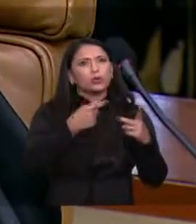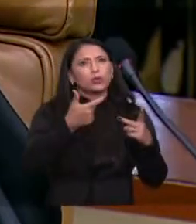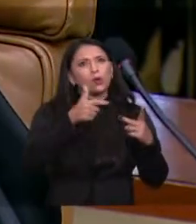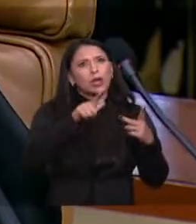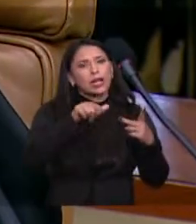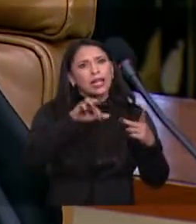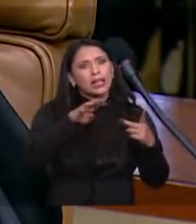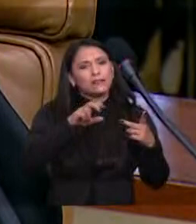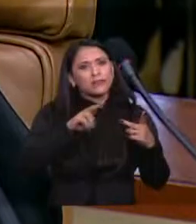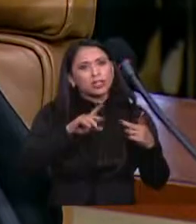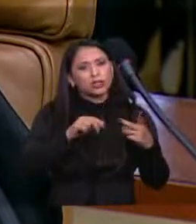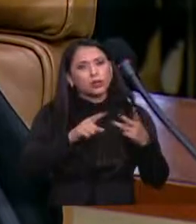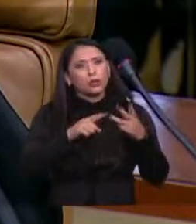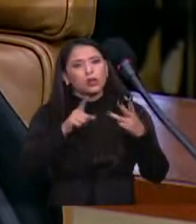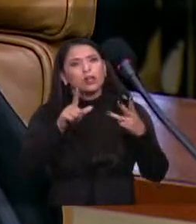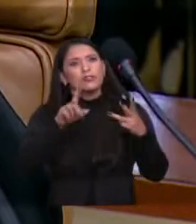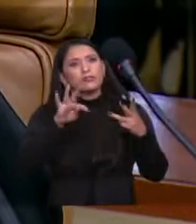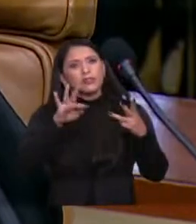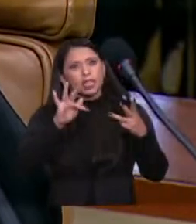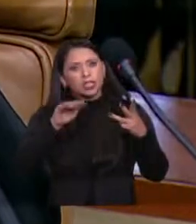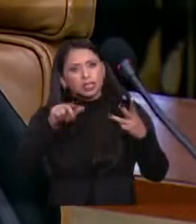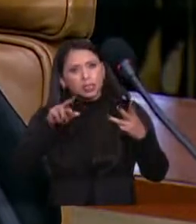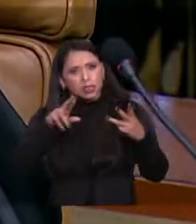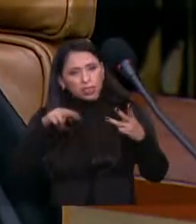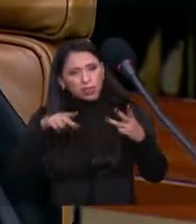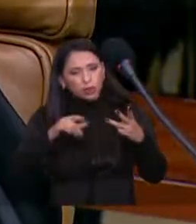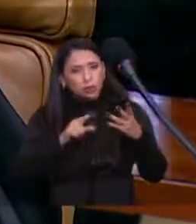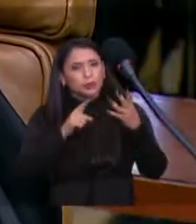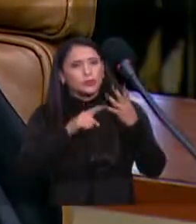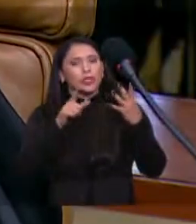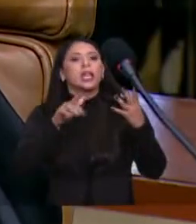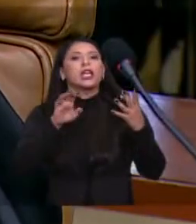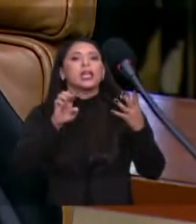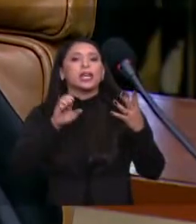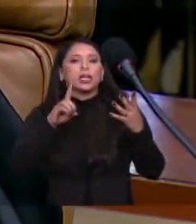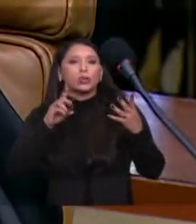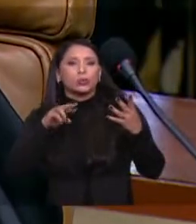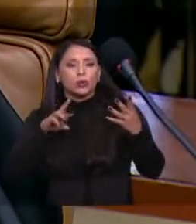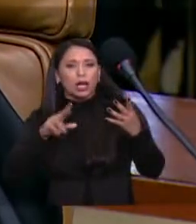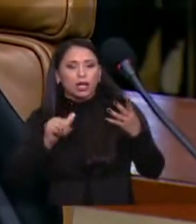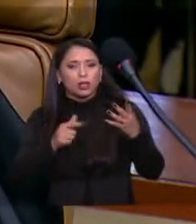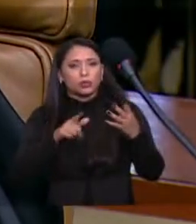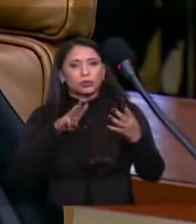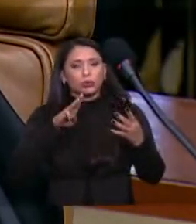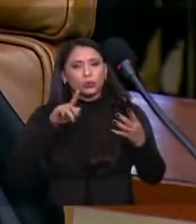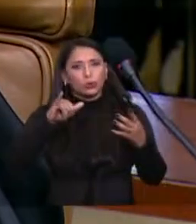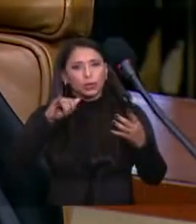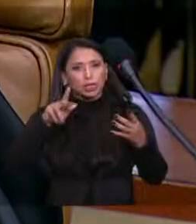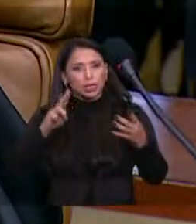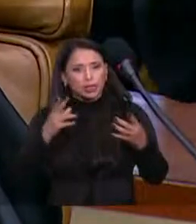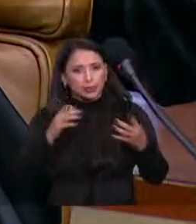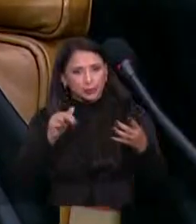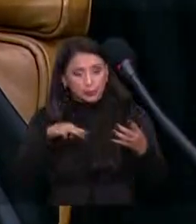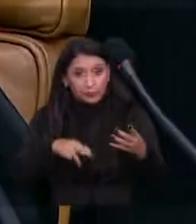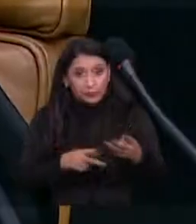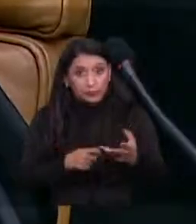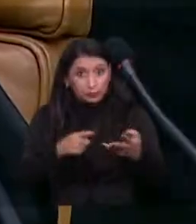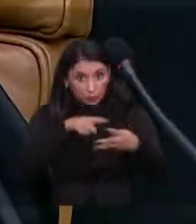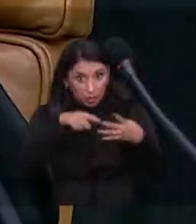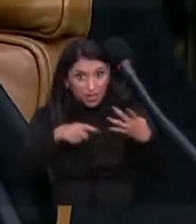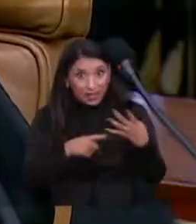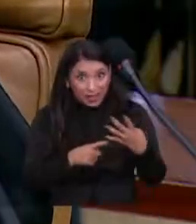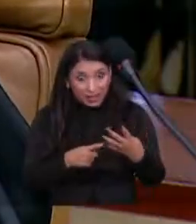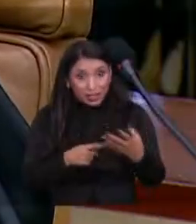Melo da Costa Fernando Antônio da Silva Santiago Eduardo Bezerra Frazão e William Dias Gomes esses